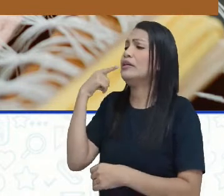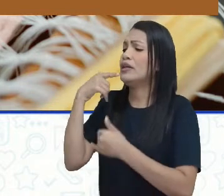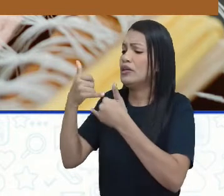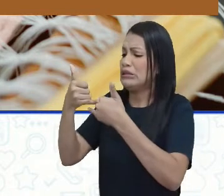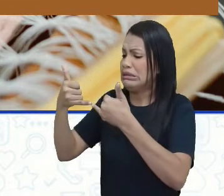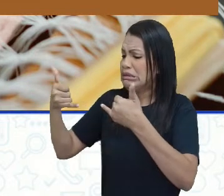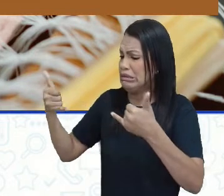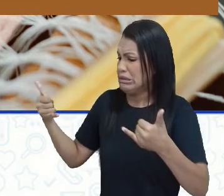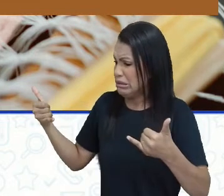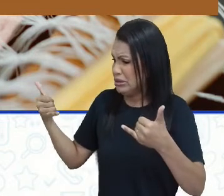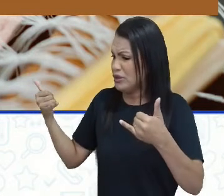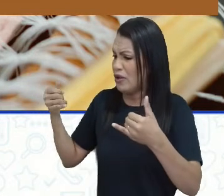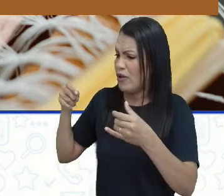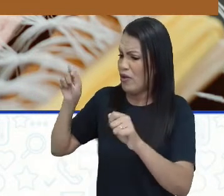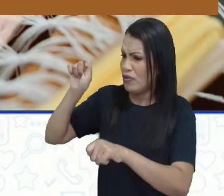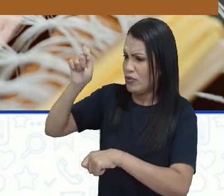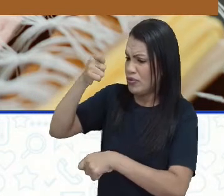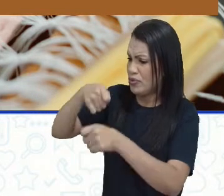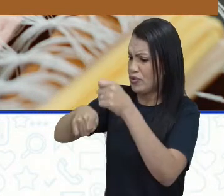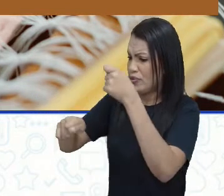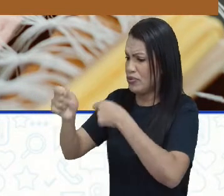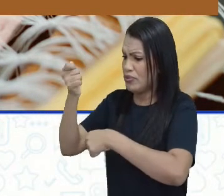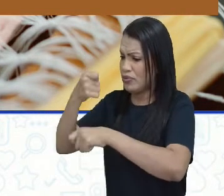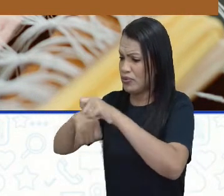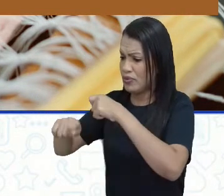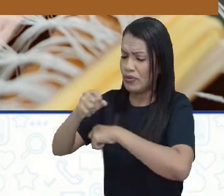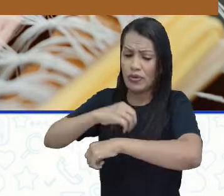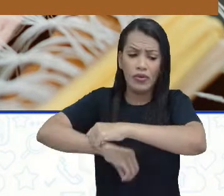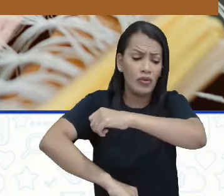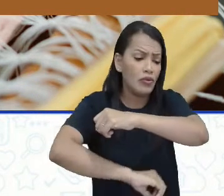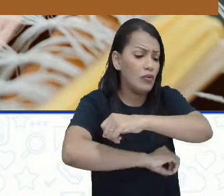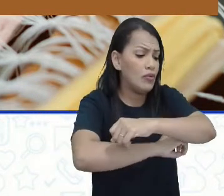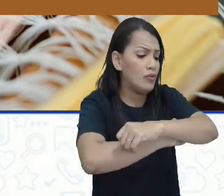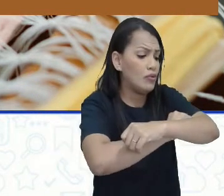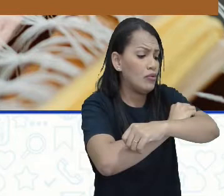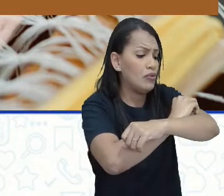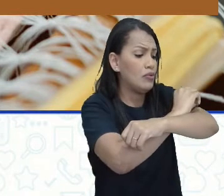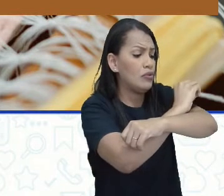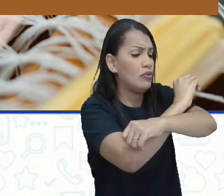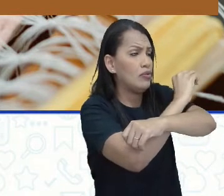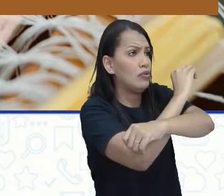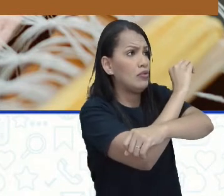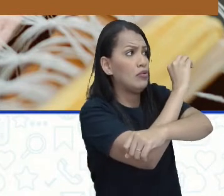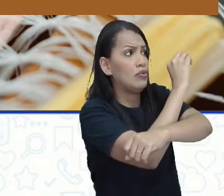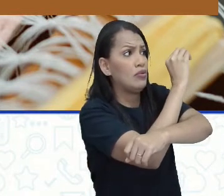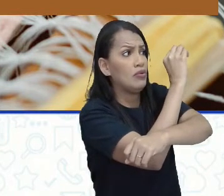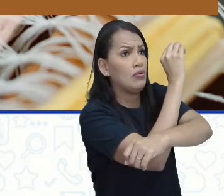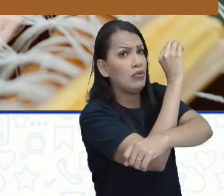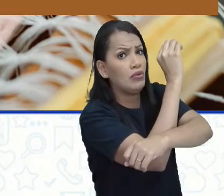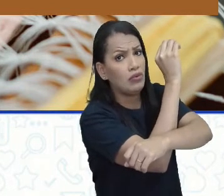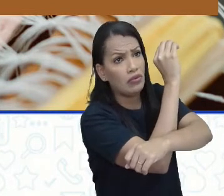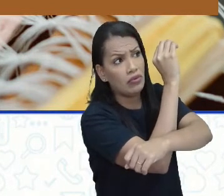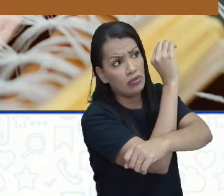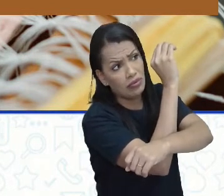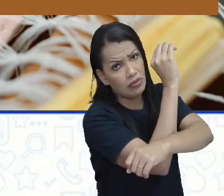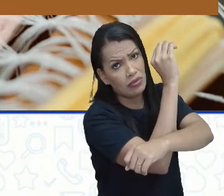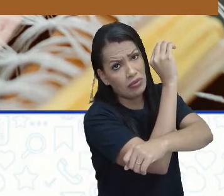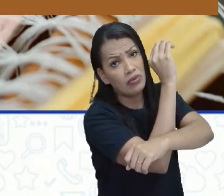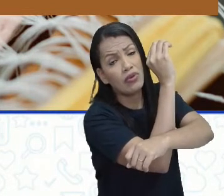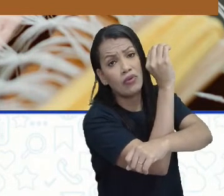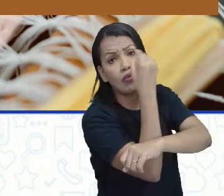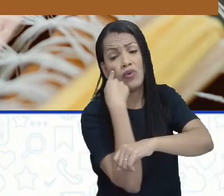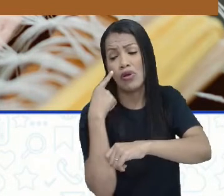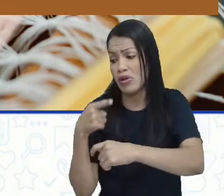iam tecendo hora a hora. O sol está nascendo, né? E a partir do momento em que ele vai passando as horas, as lãs